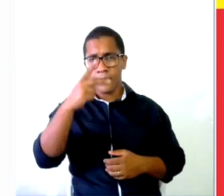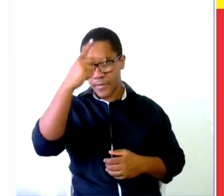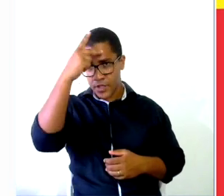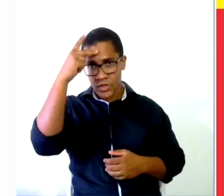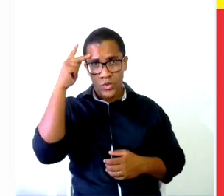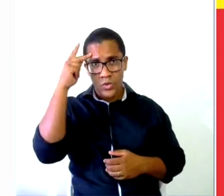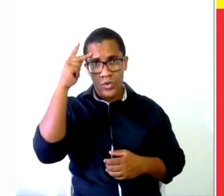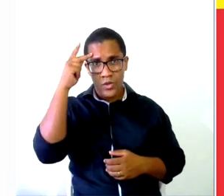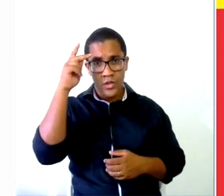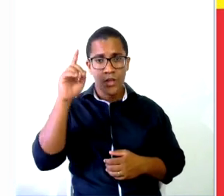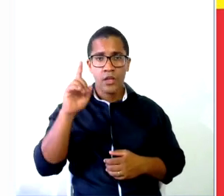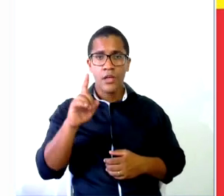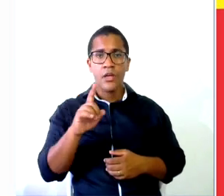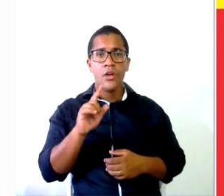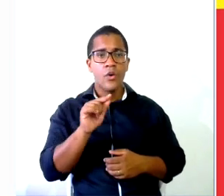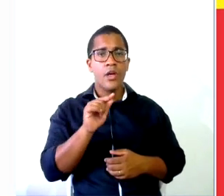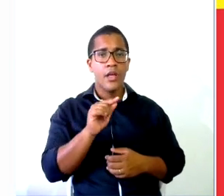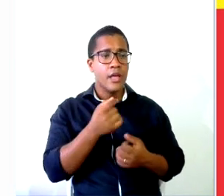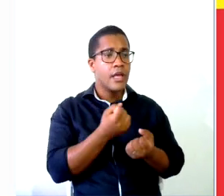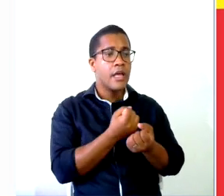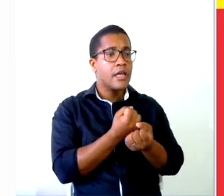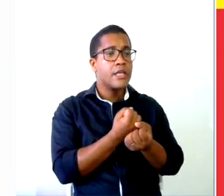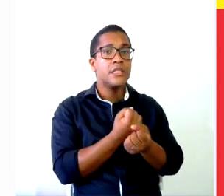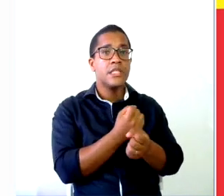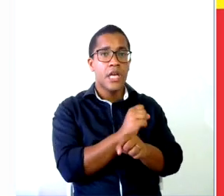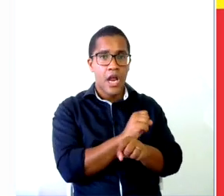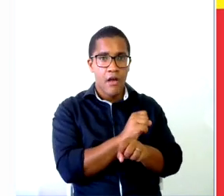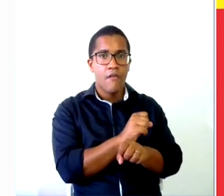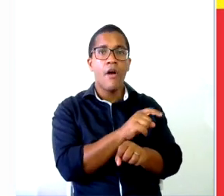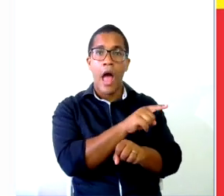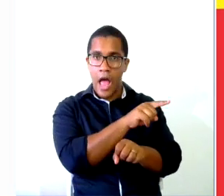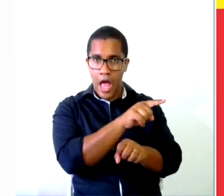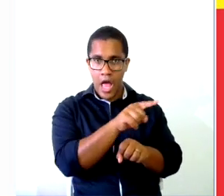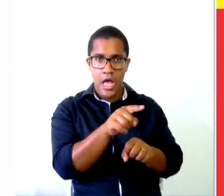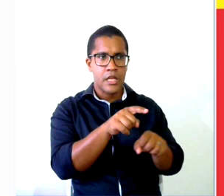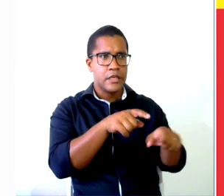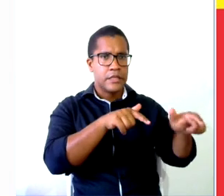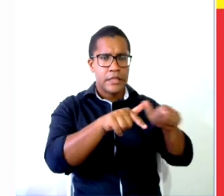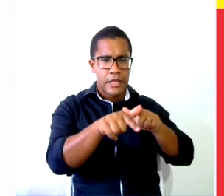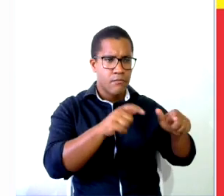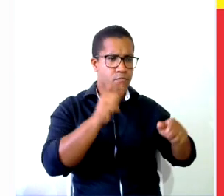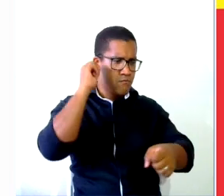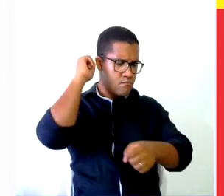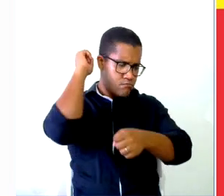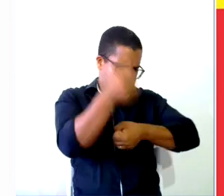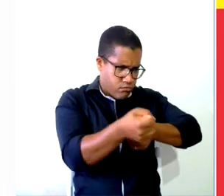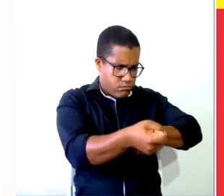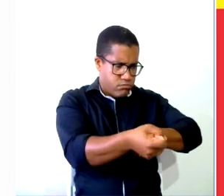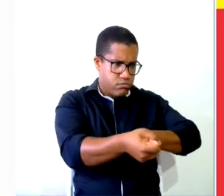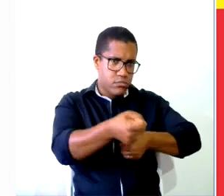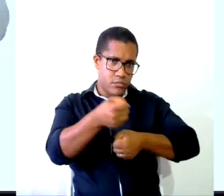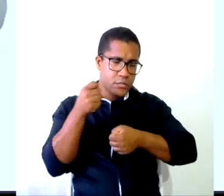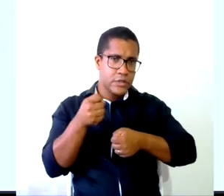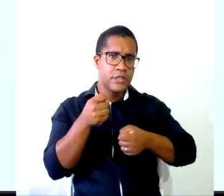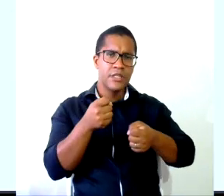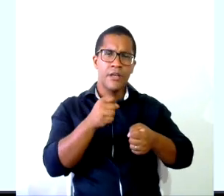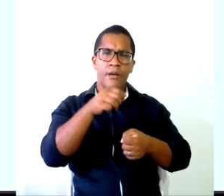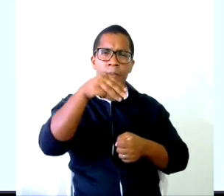escala, os escravos das minas eram os verdadeiramente forçados, né? Então vocês têm